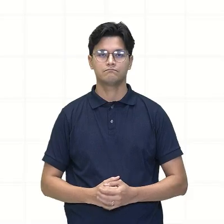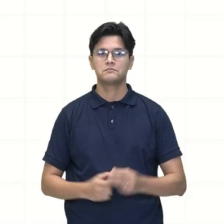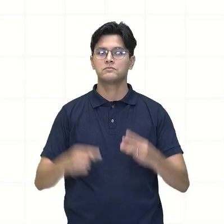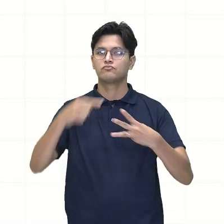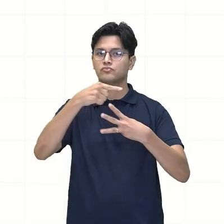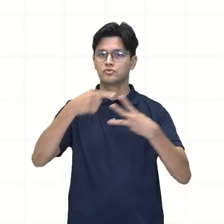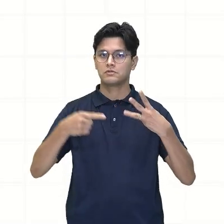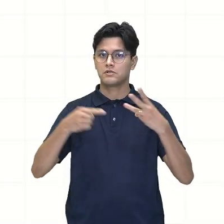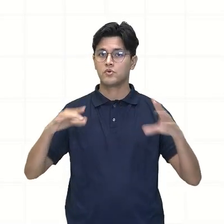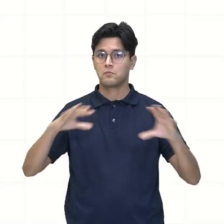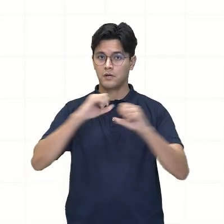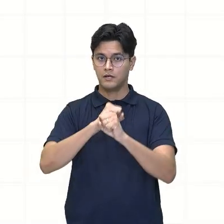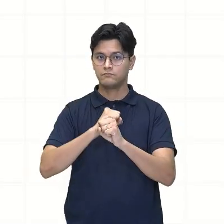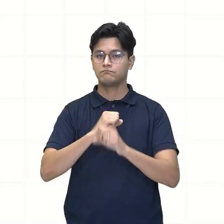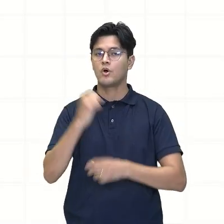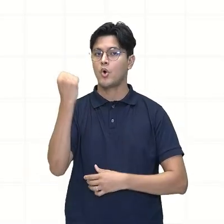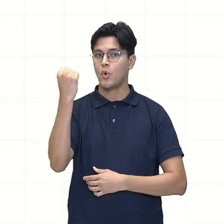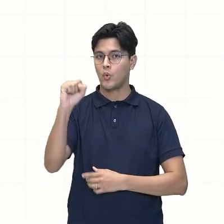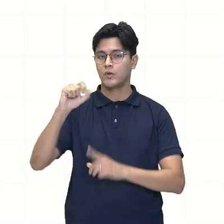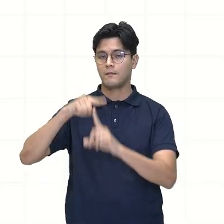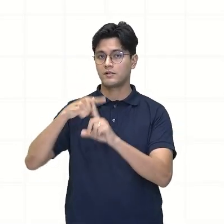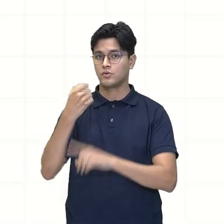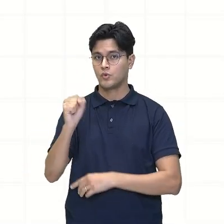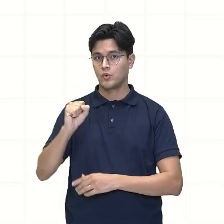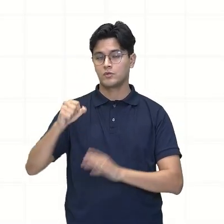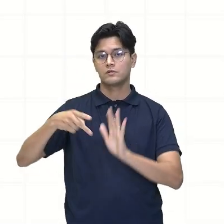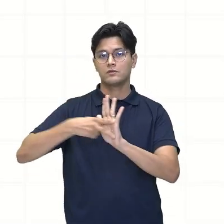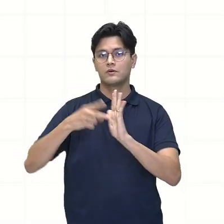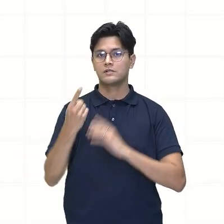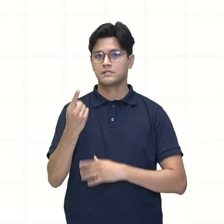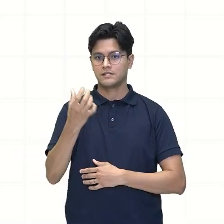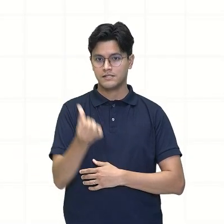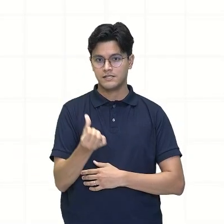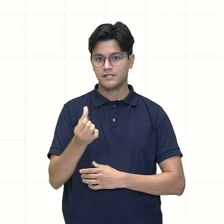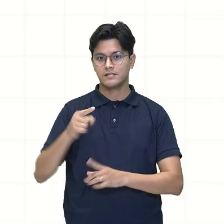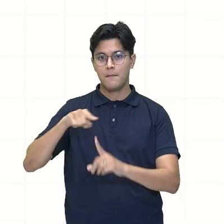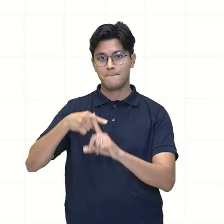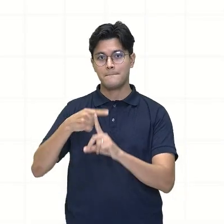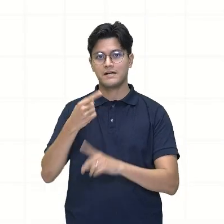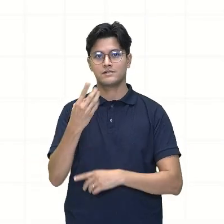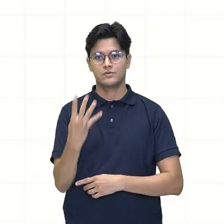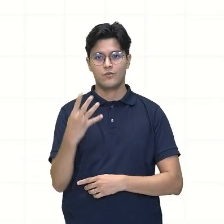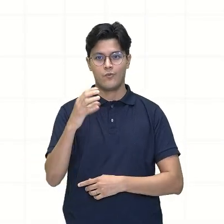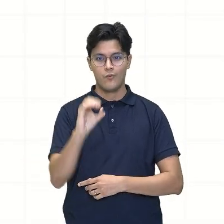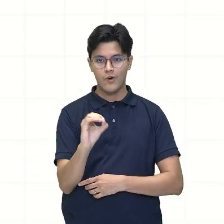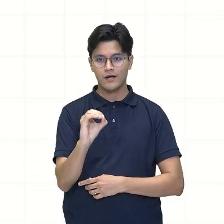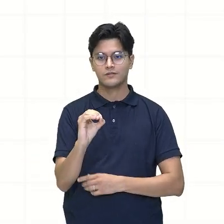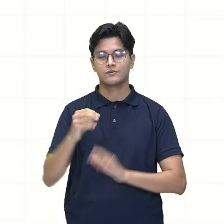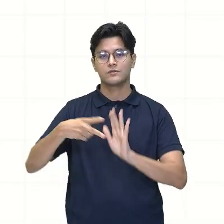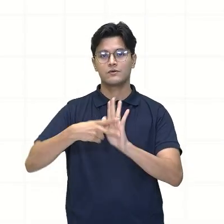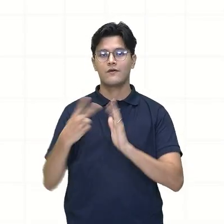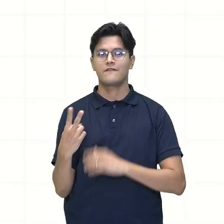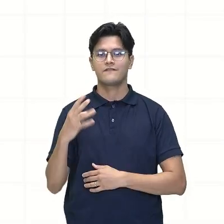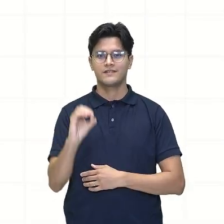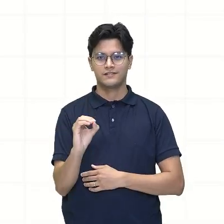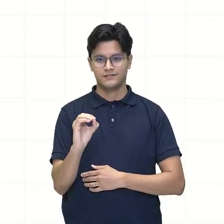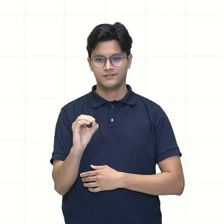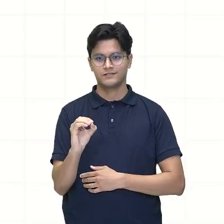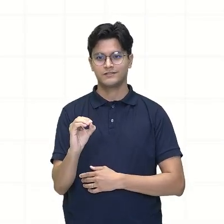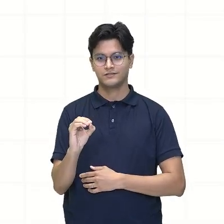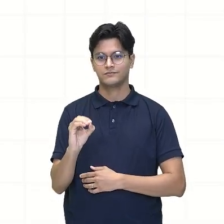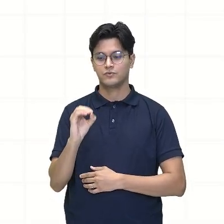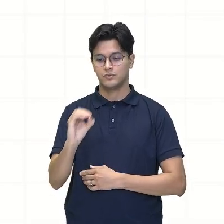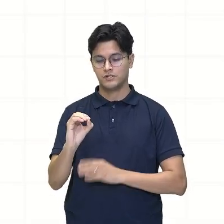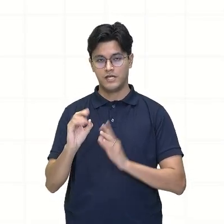8 mais 8, 16. 16 mais 4, 20. Fica o 0, vão 2. 9 mais